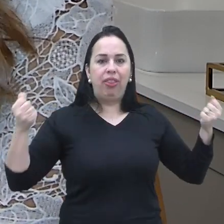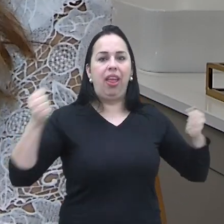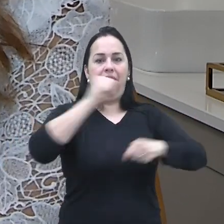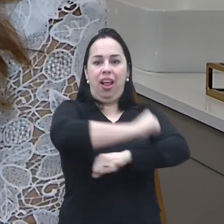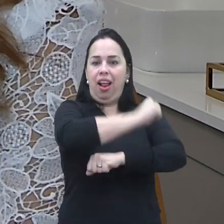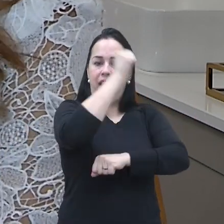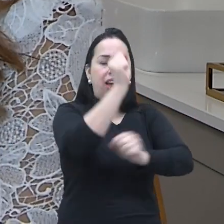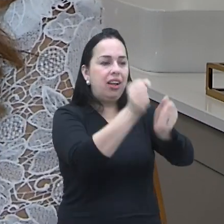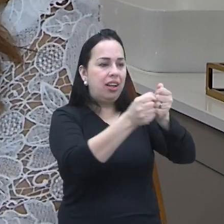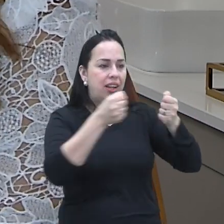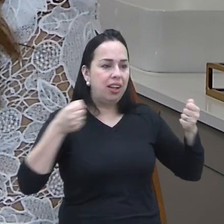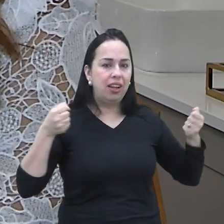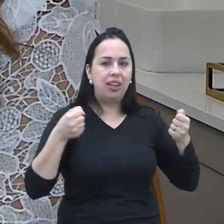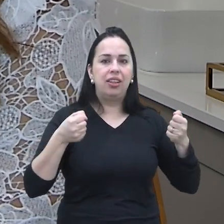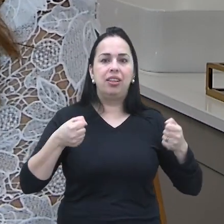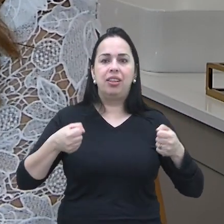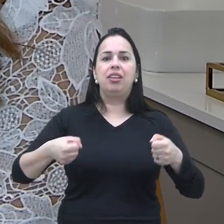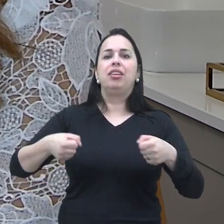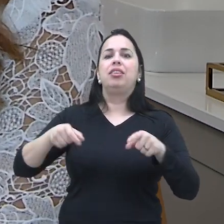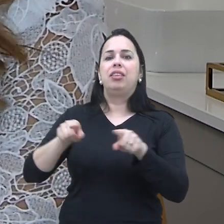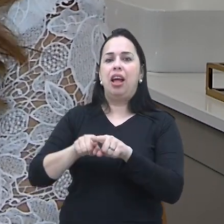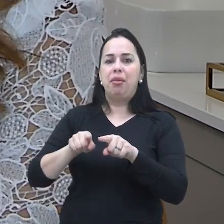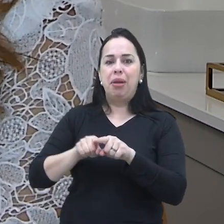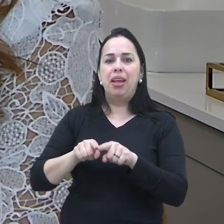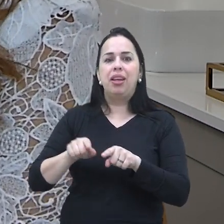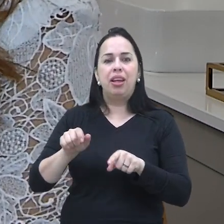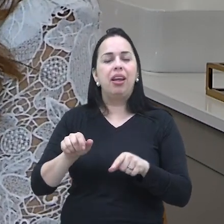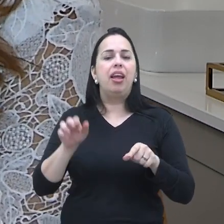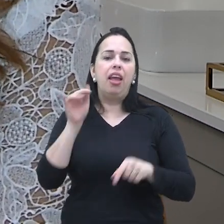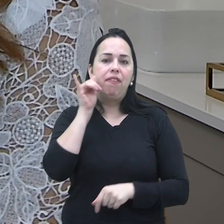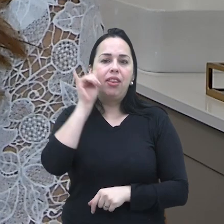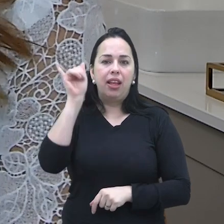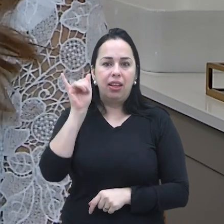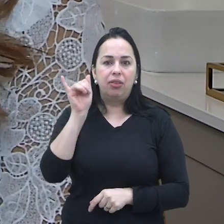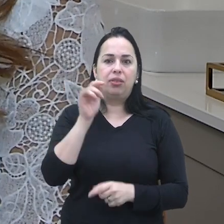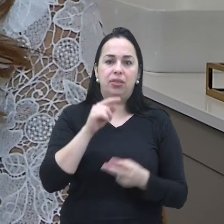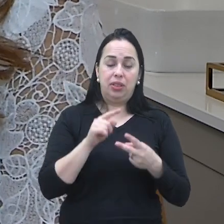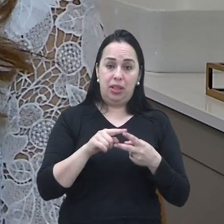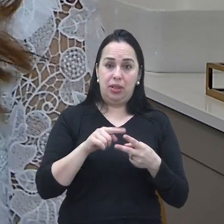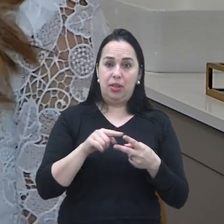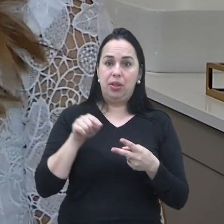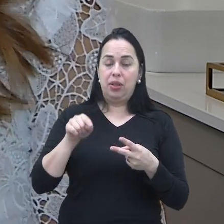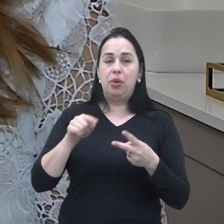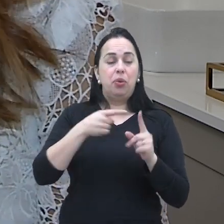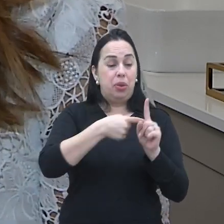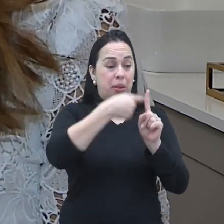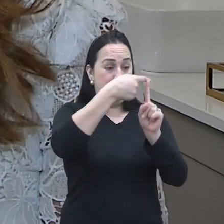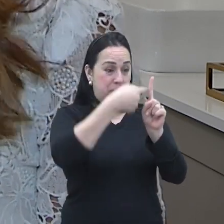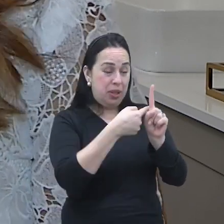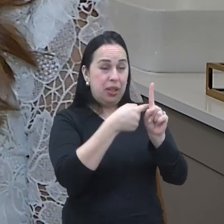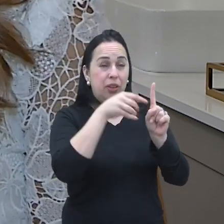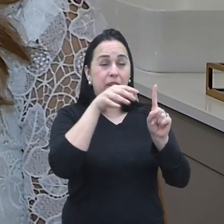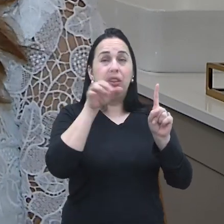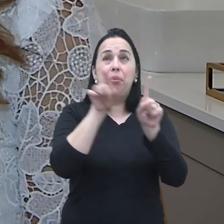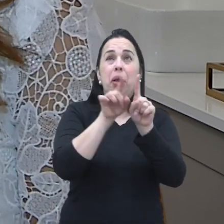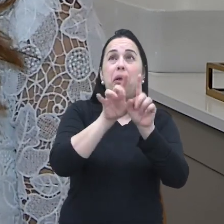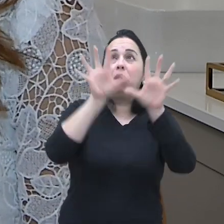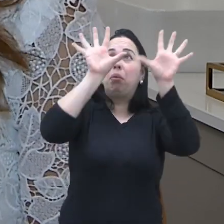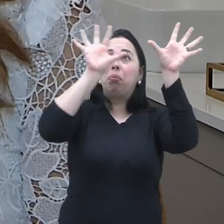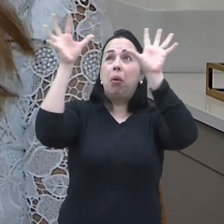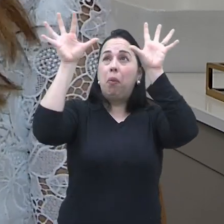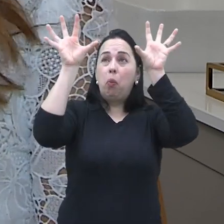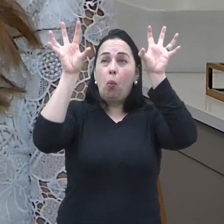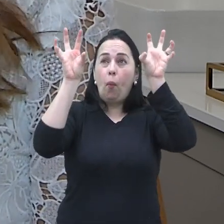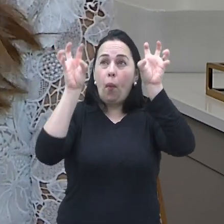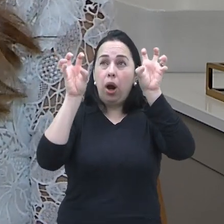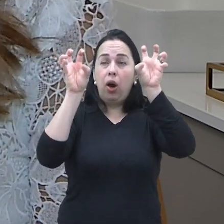locais mais empoeirados, com muita umidade, porque as duas faixas etárias, nem o tempo muito seco, nem o tempo muito